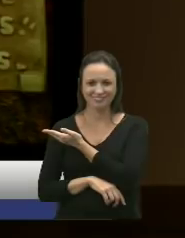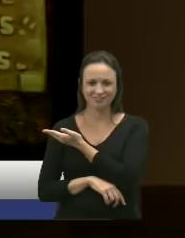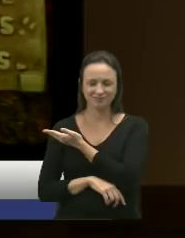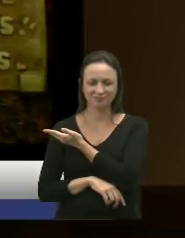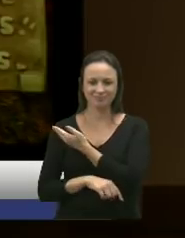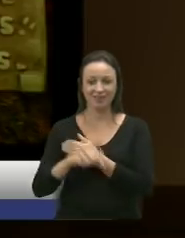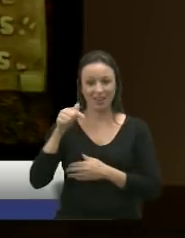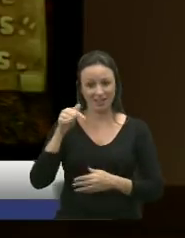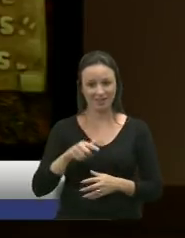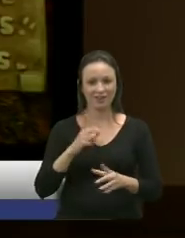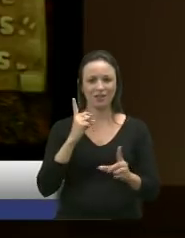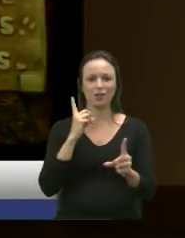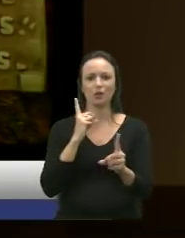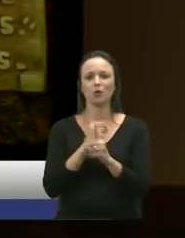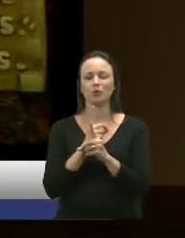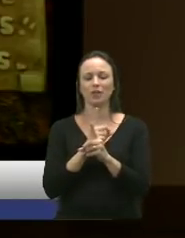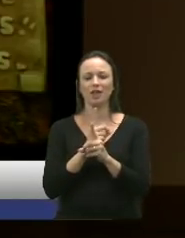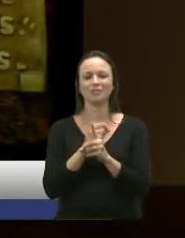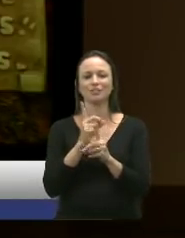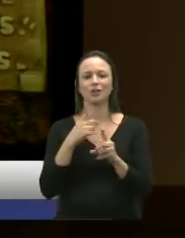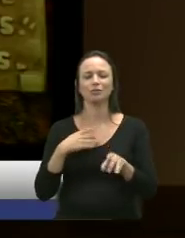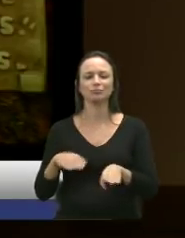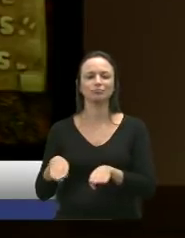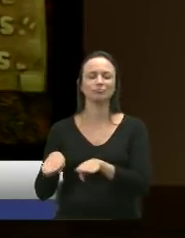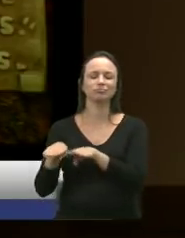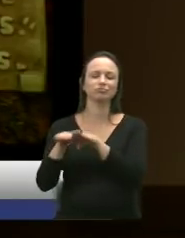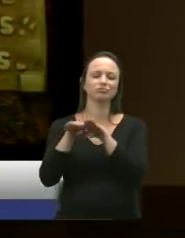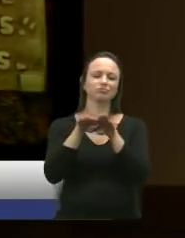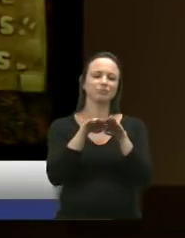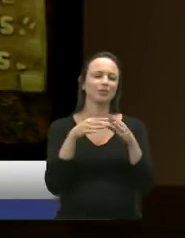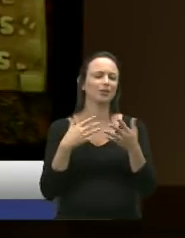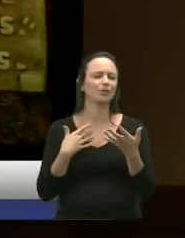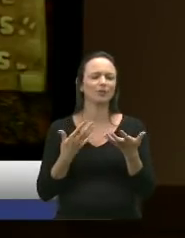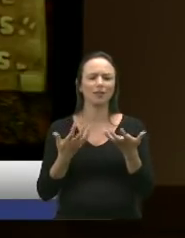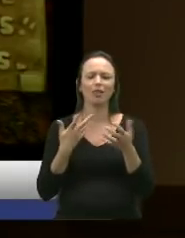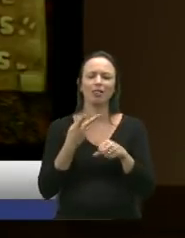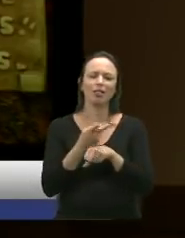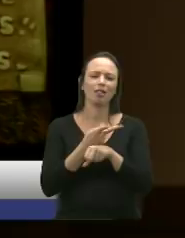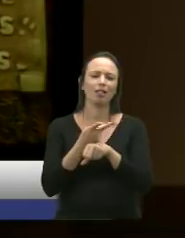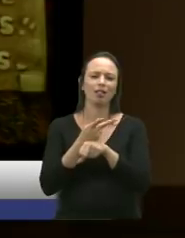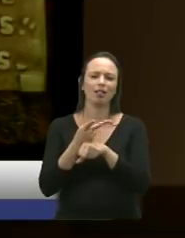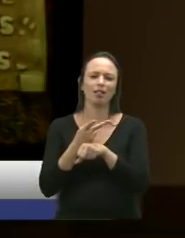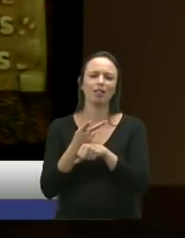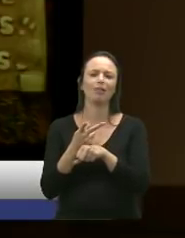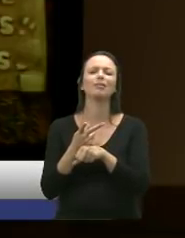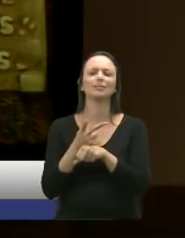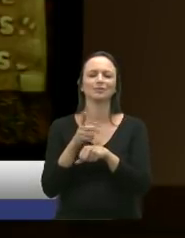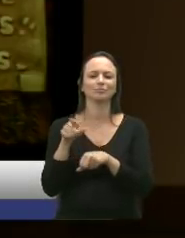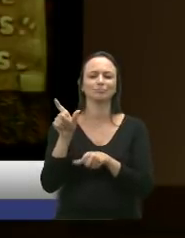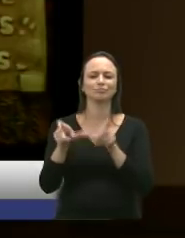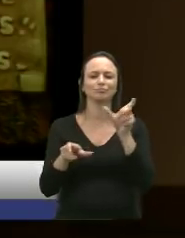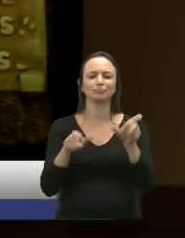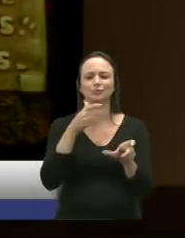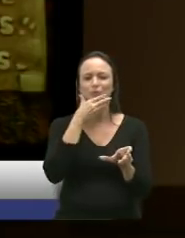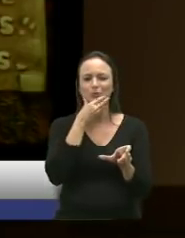Aqui encontrei a igualdade que tanto procurei entre os homens.